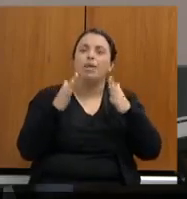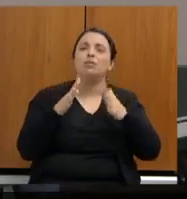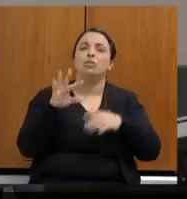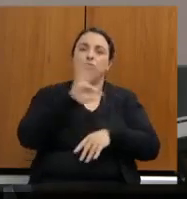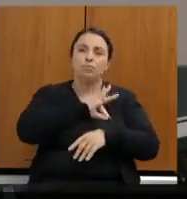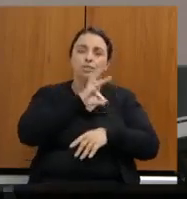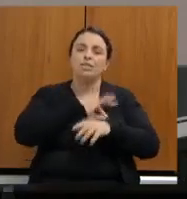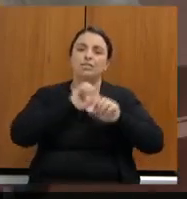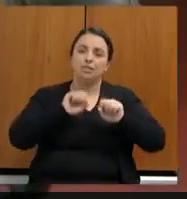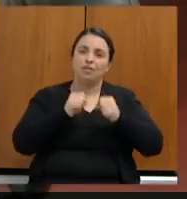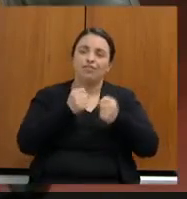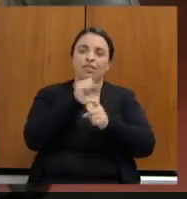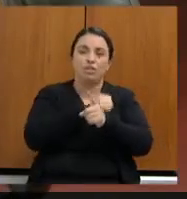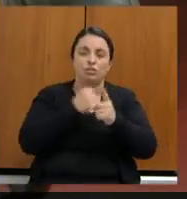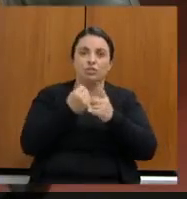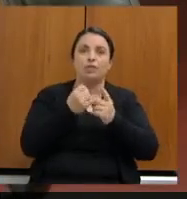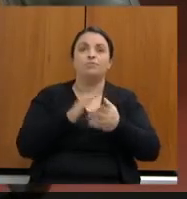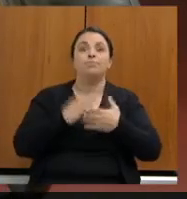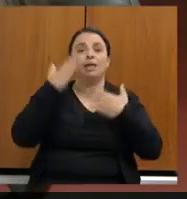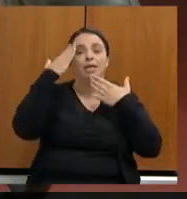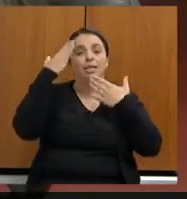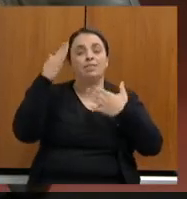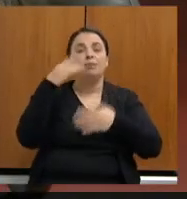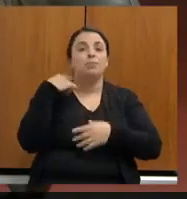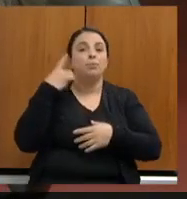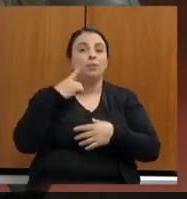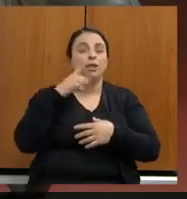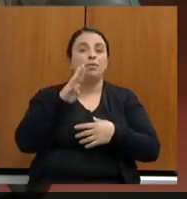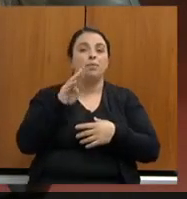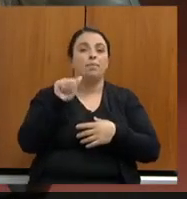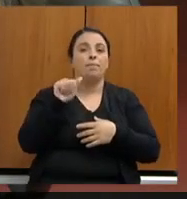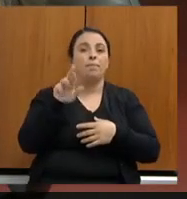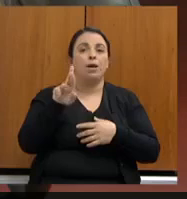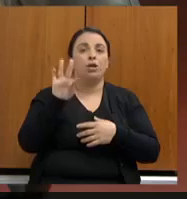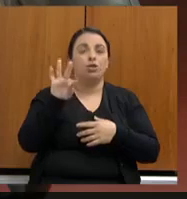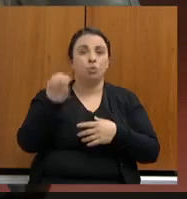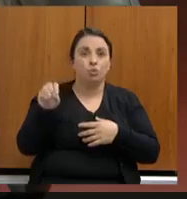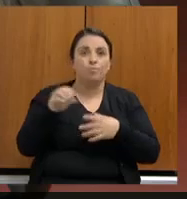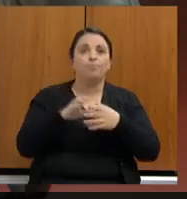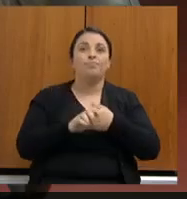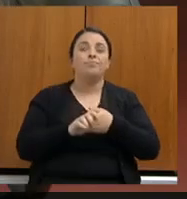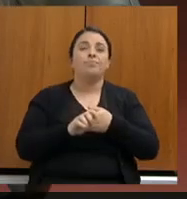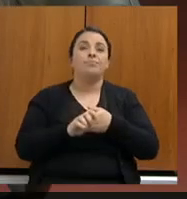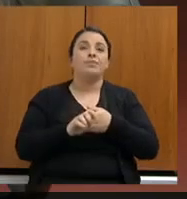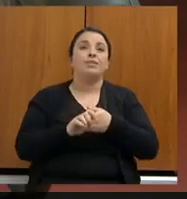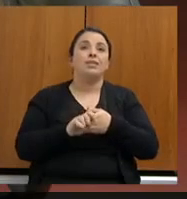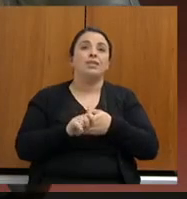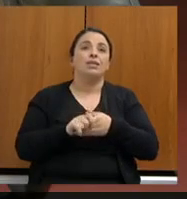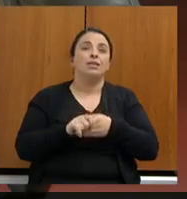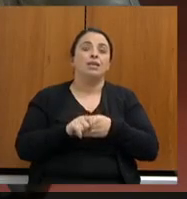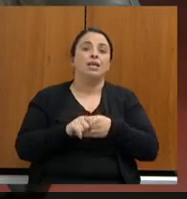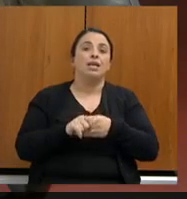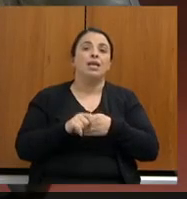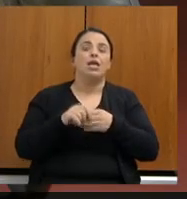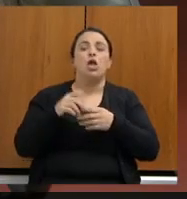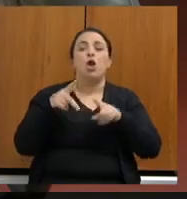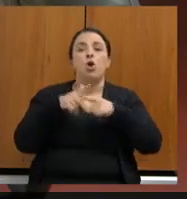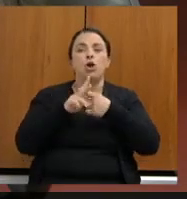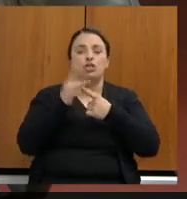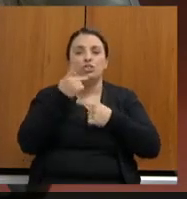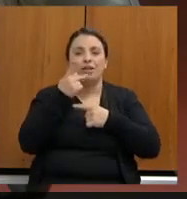Obrigado Presidente agradecemos a deputado de Bartô apenas para corrigir a fala de vossa excelência' minha soltura se poderia portaria